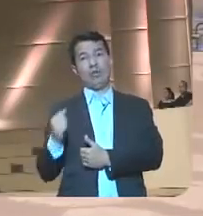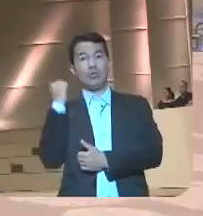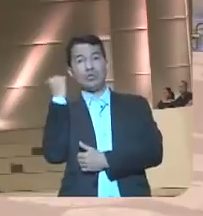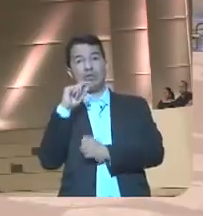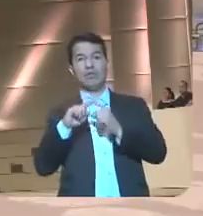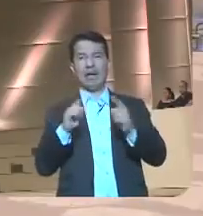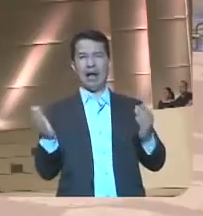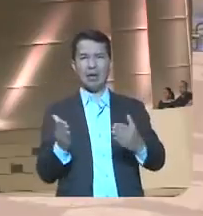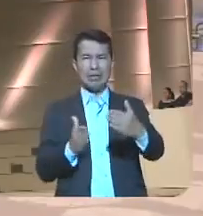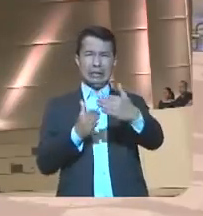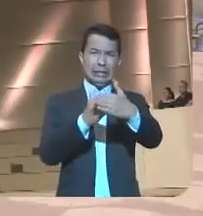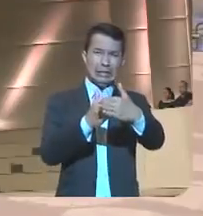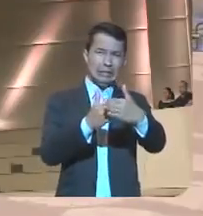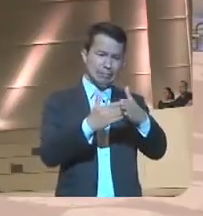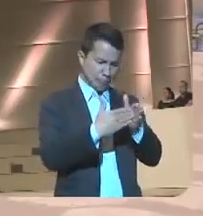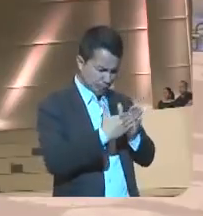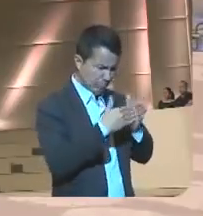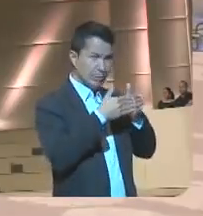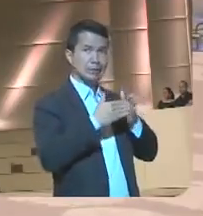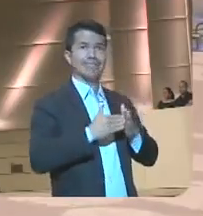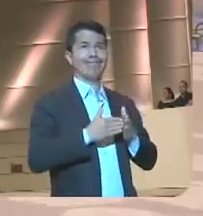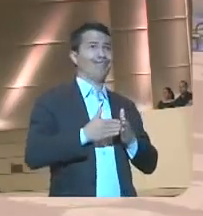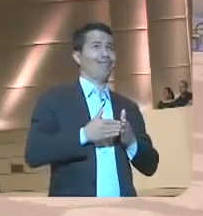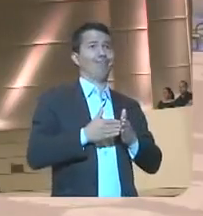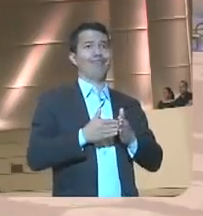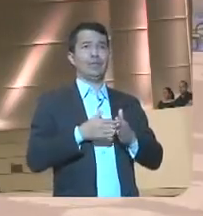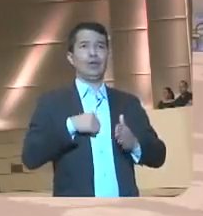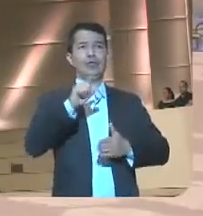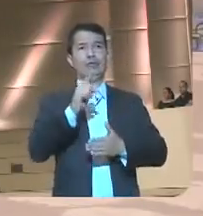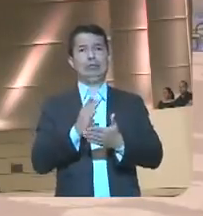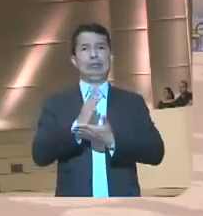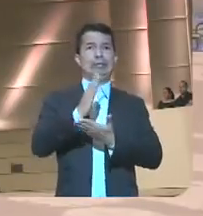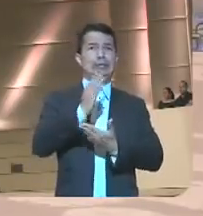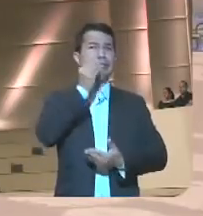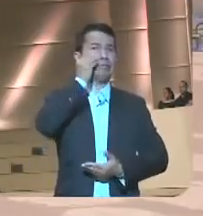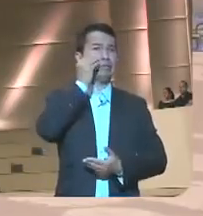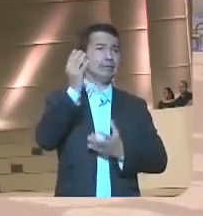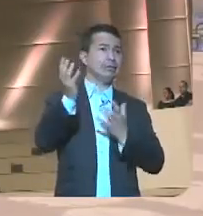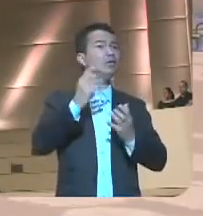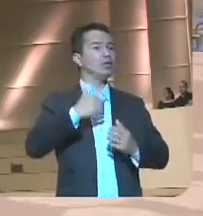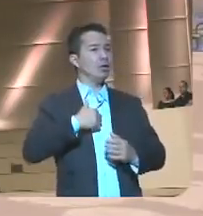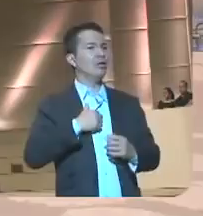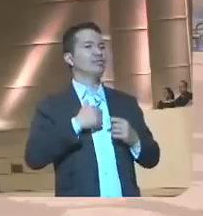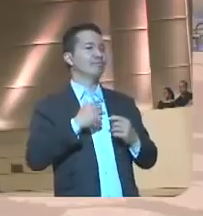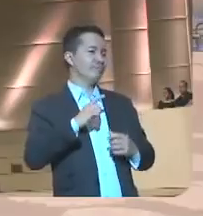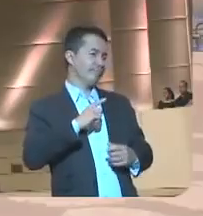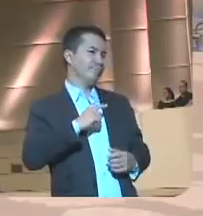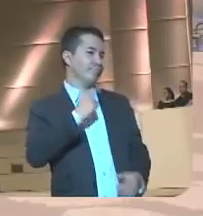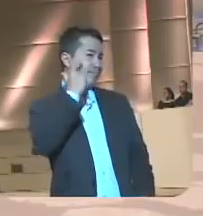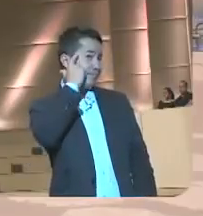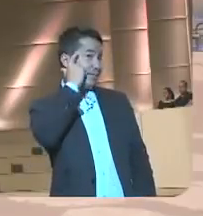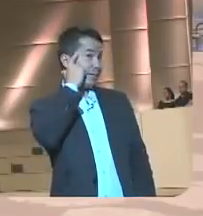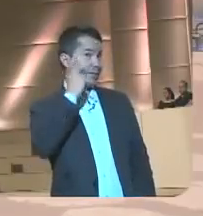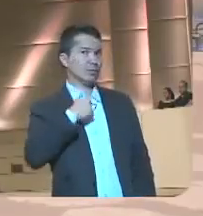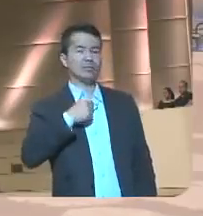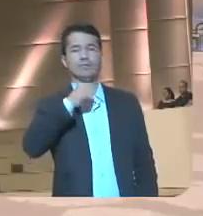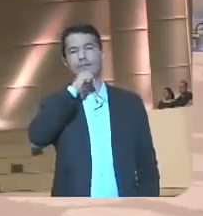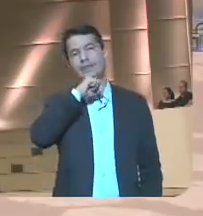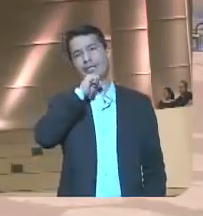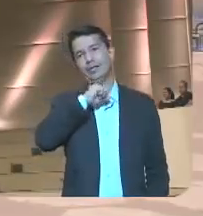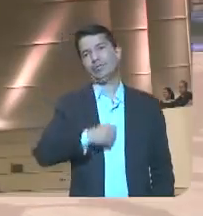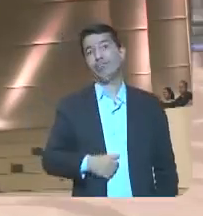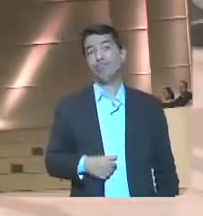agora que vai dar se á que não vai dar é verdade eu tenho que falar isso pra você acontece com a gente mas aí a gente vai orar é